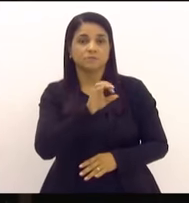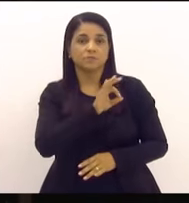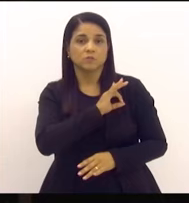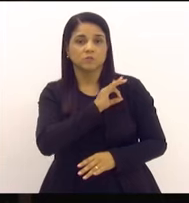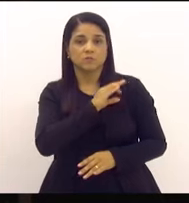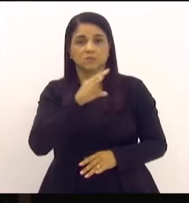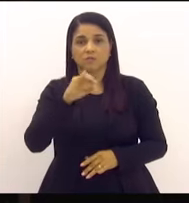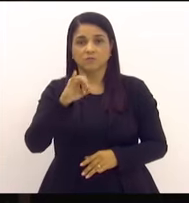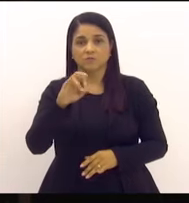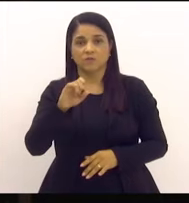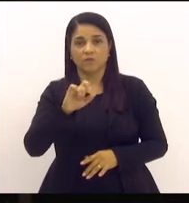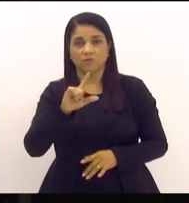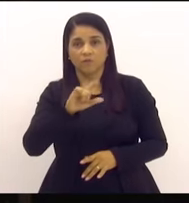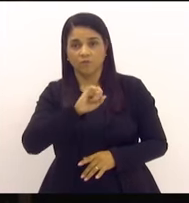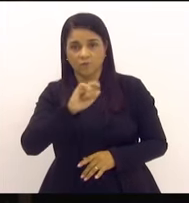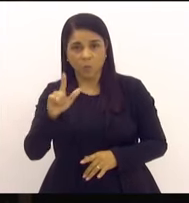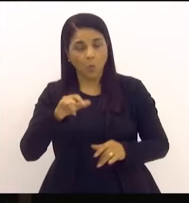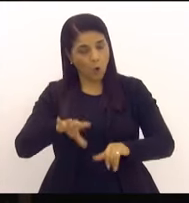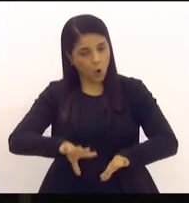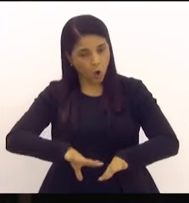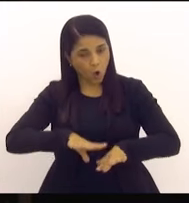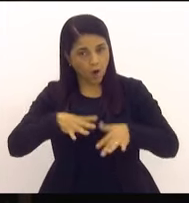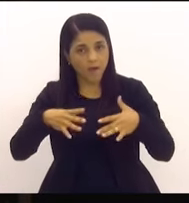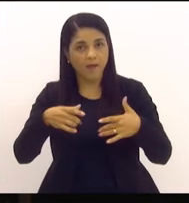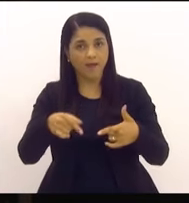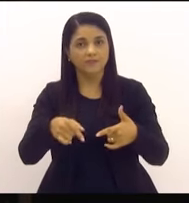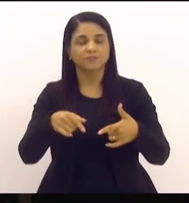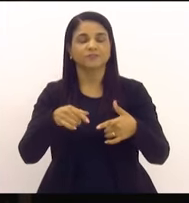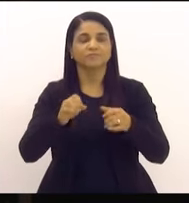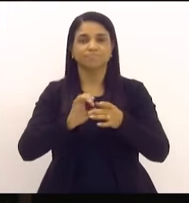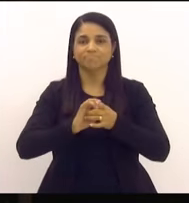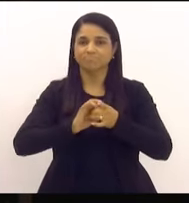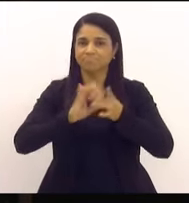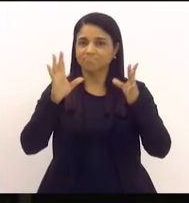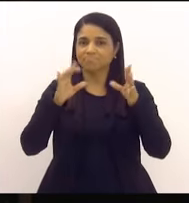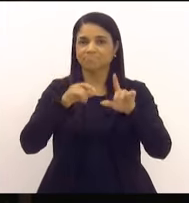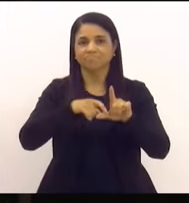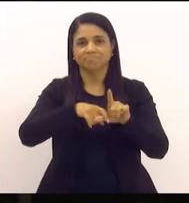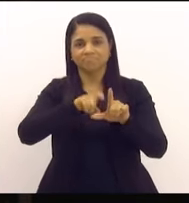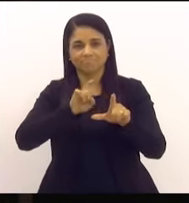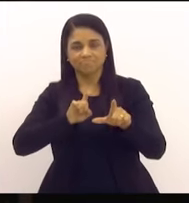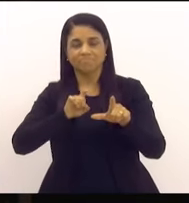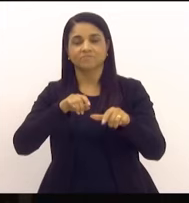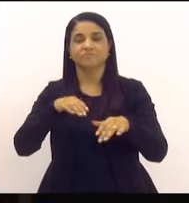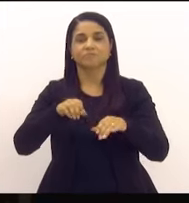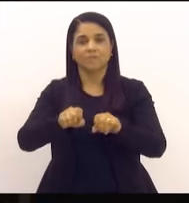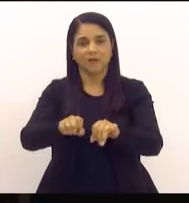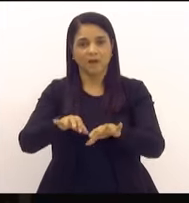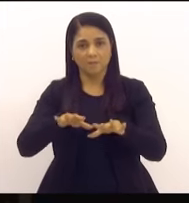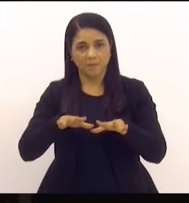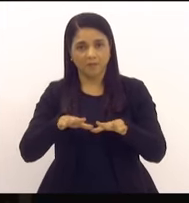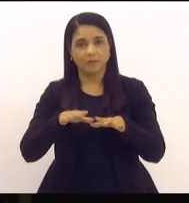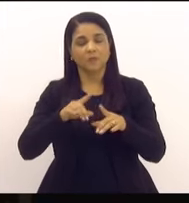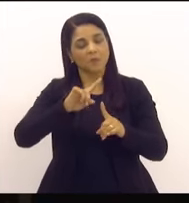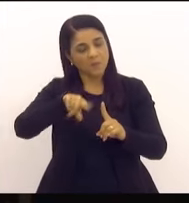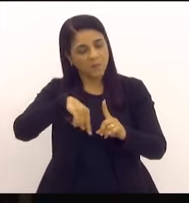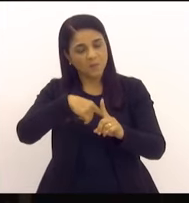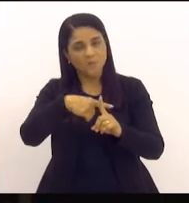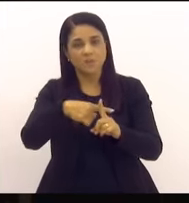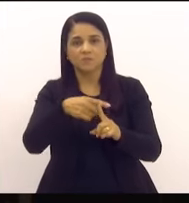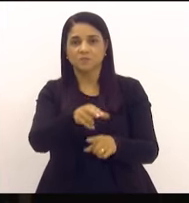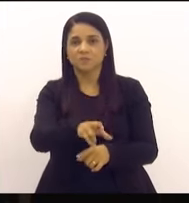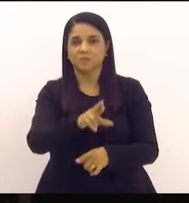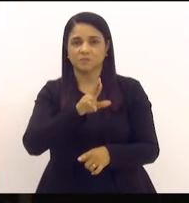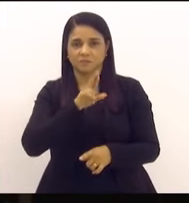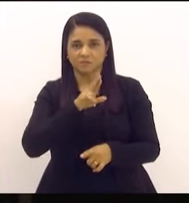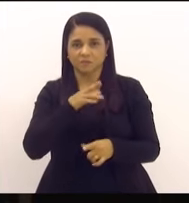Fluminense, de independência do Parlamento Fluminense e será o grande resultado positivo da tarde de hoje.